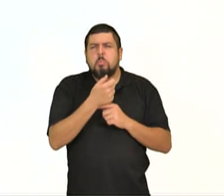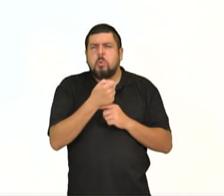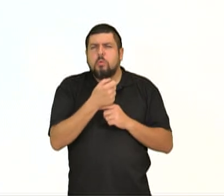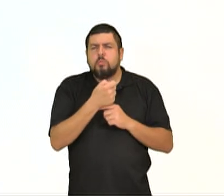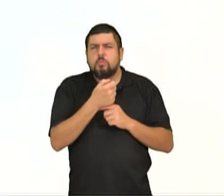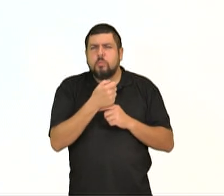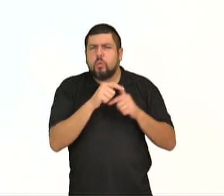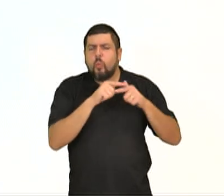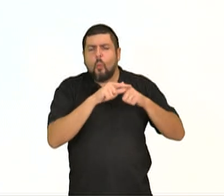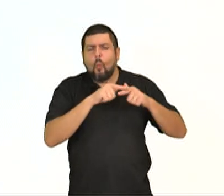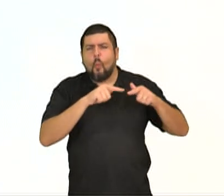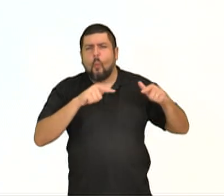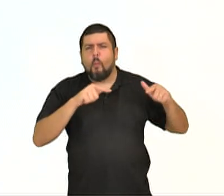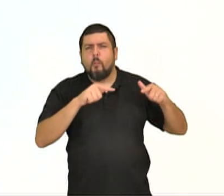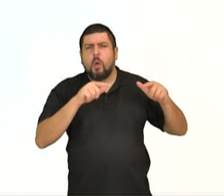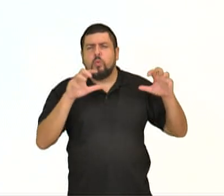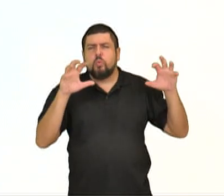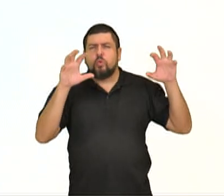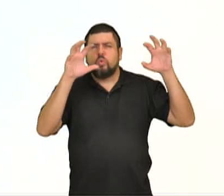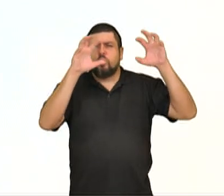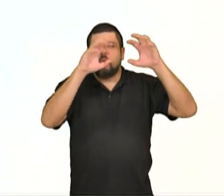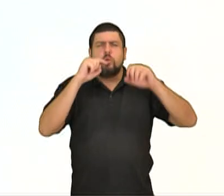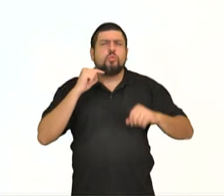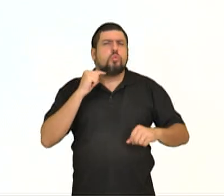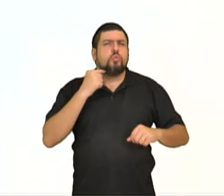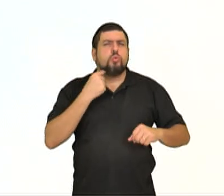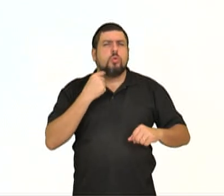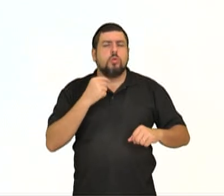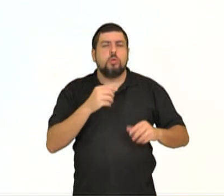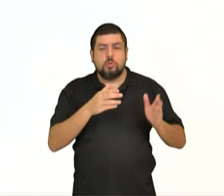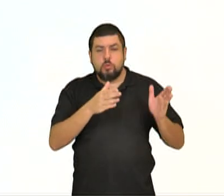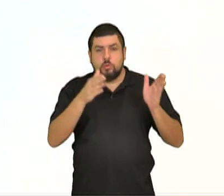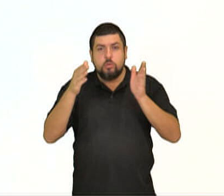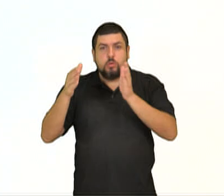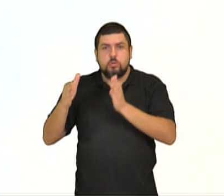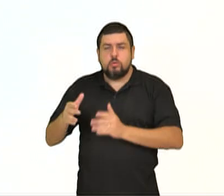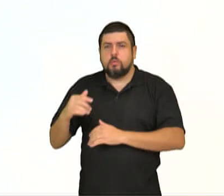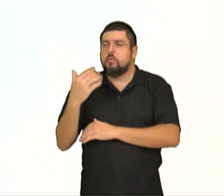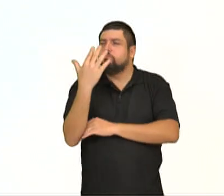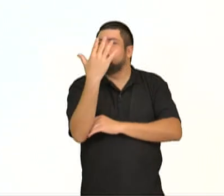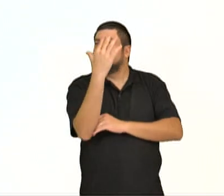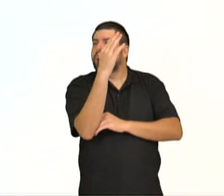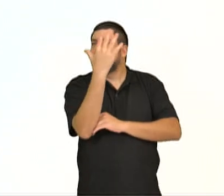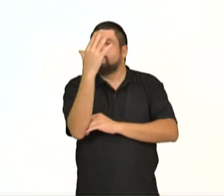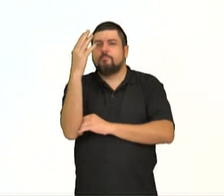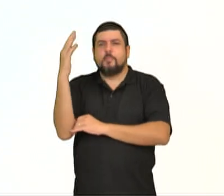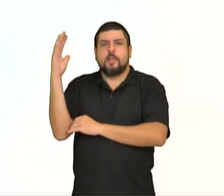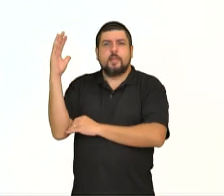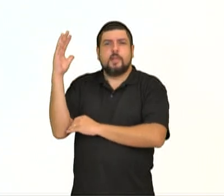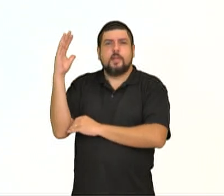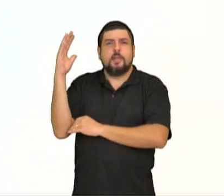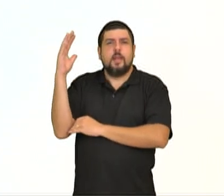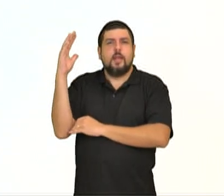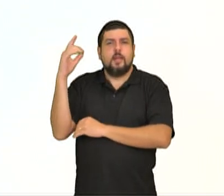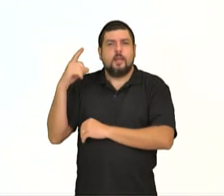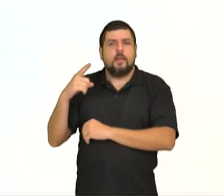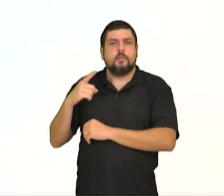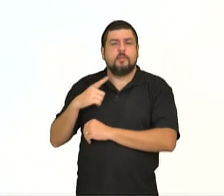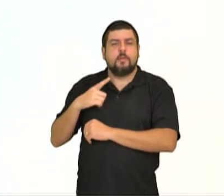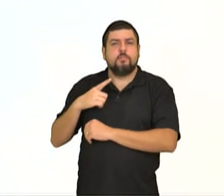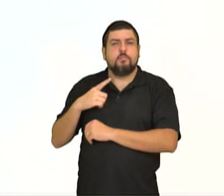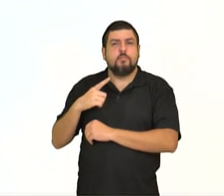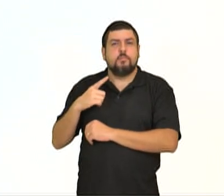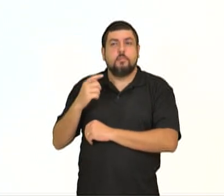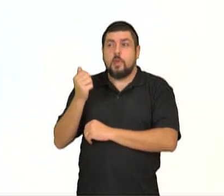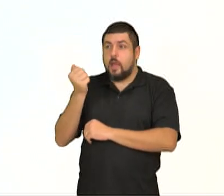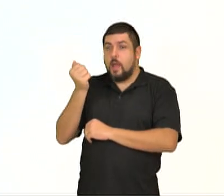indústria, bastante poluição atmosférica, ou um ambiente que seja mais arborizado, que